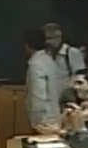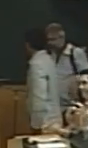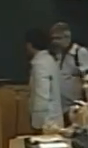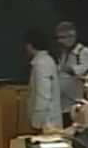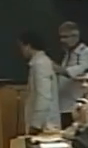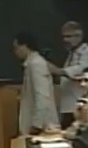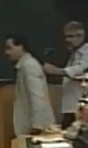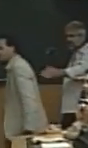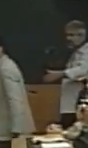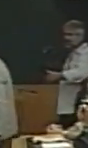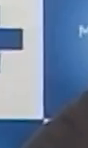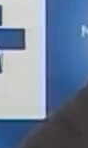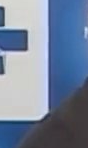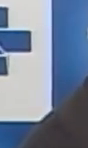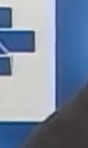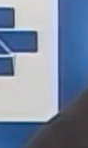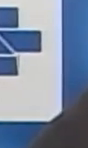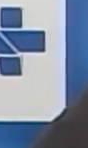Executiva